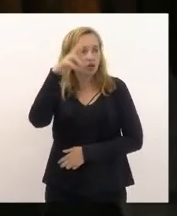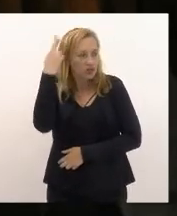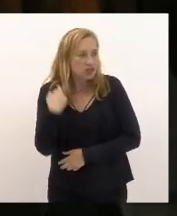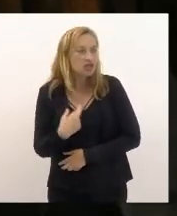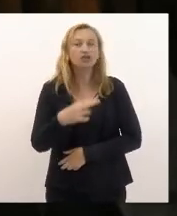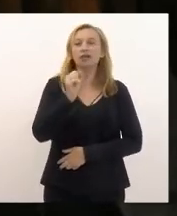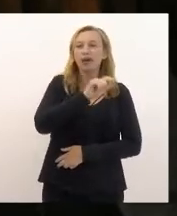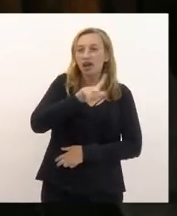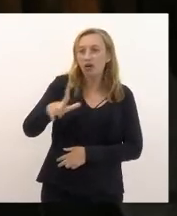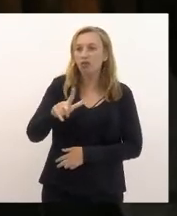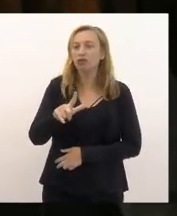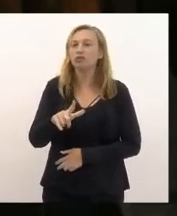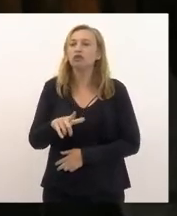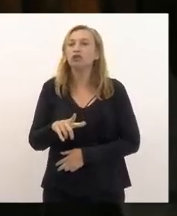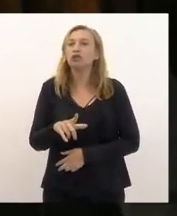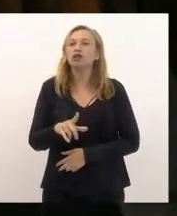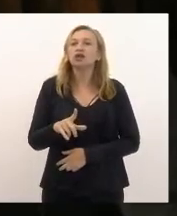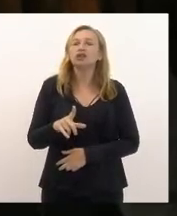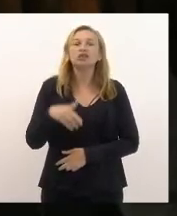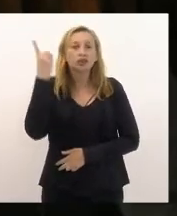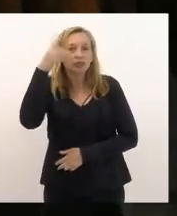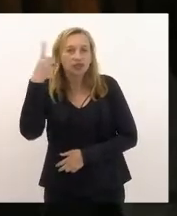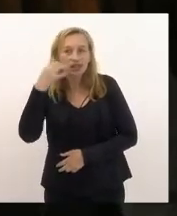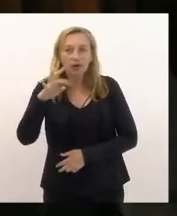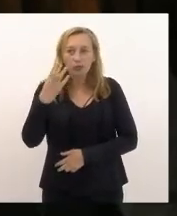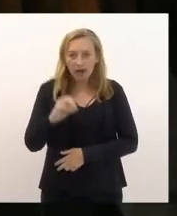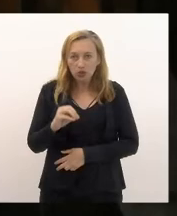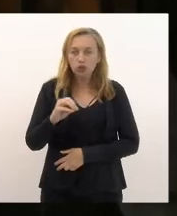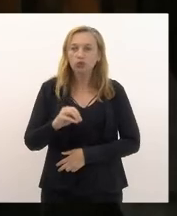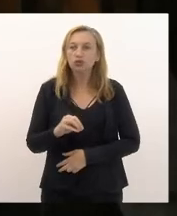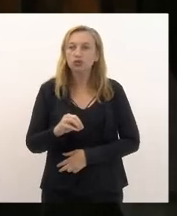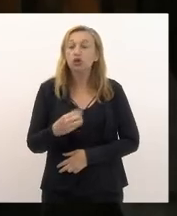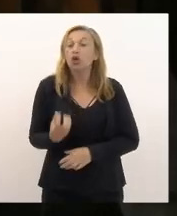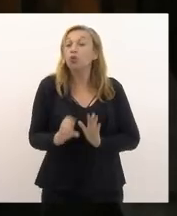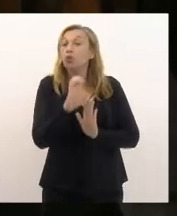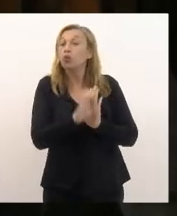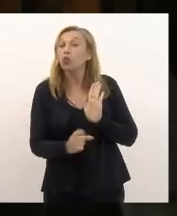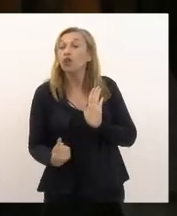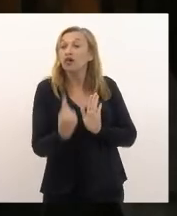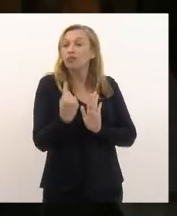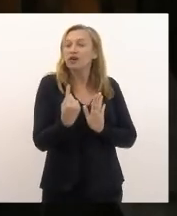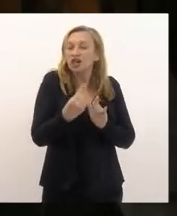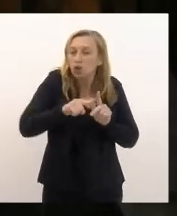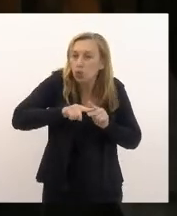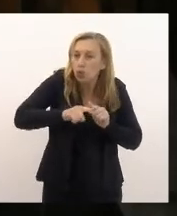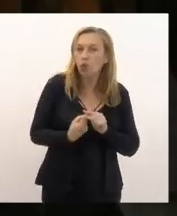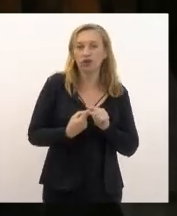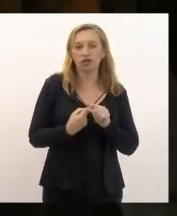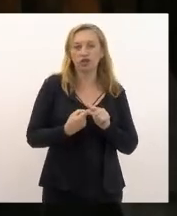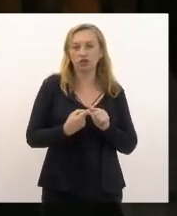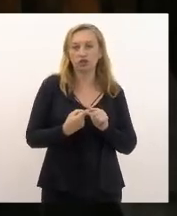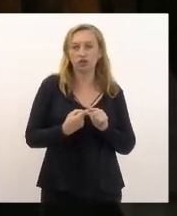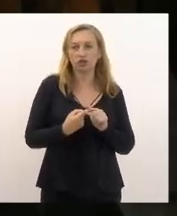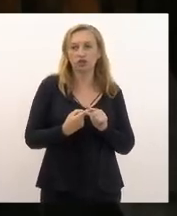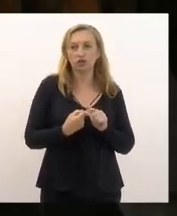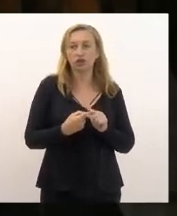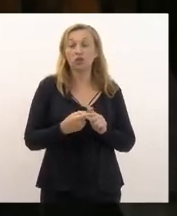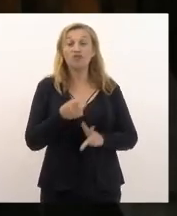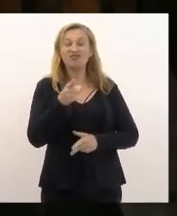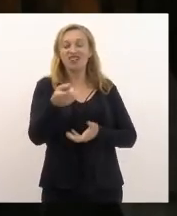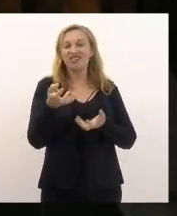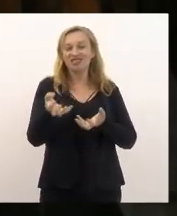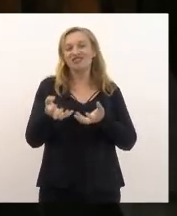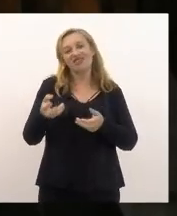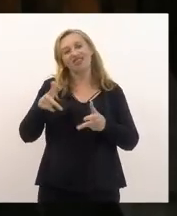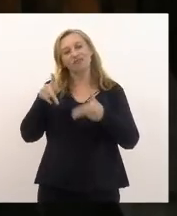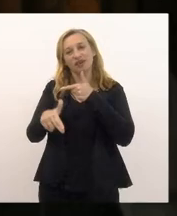deputado Libreron, com o deputado Márcio Gualberto, de uma emenda que corrige o que eles tentaram